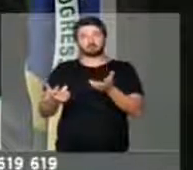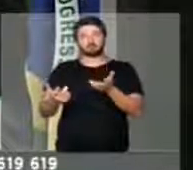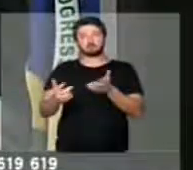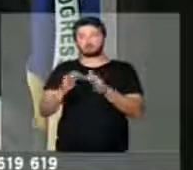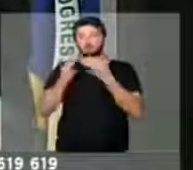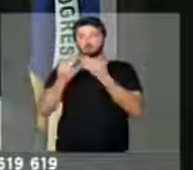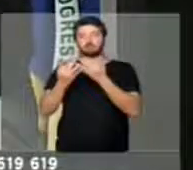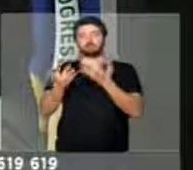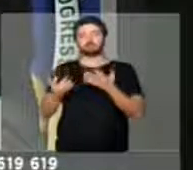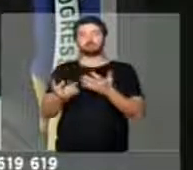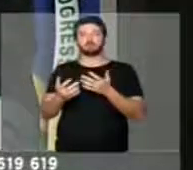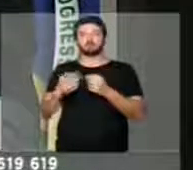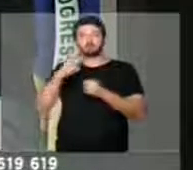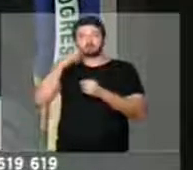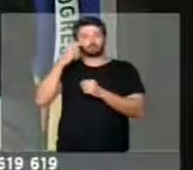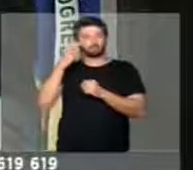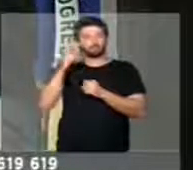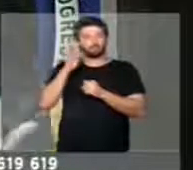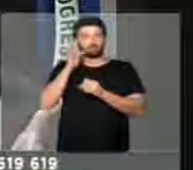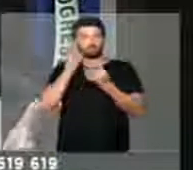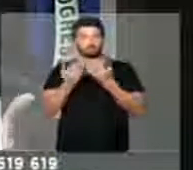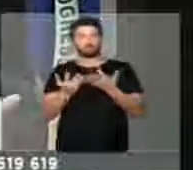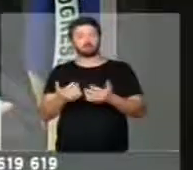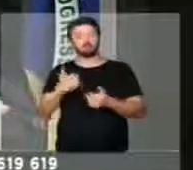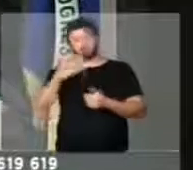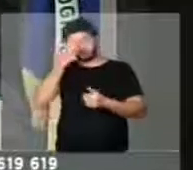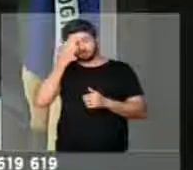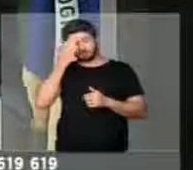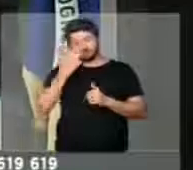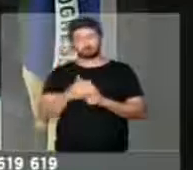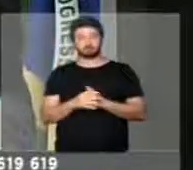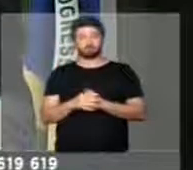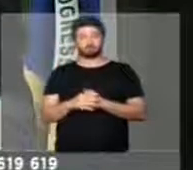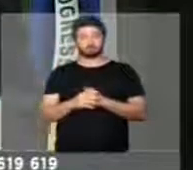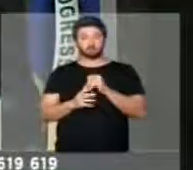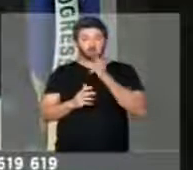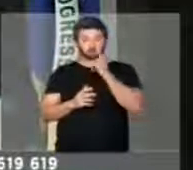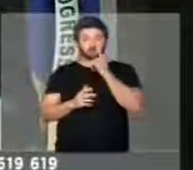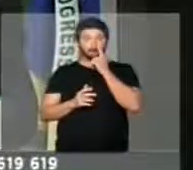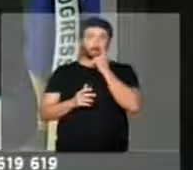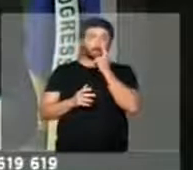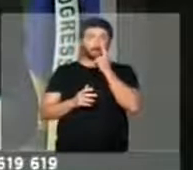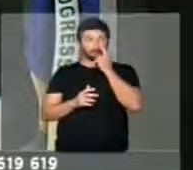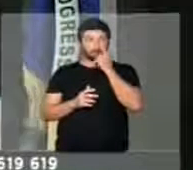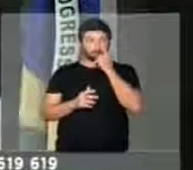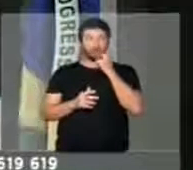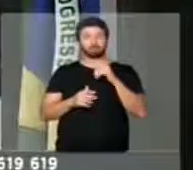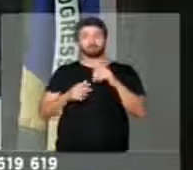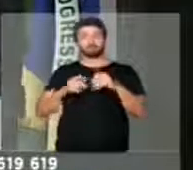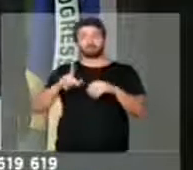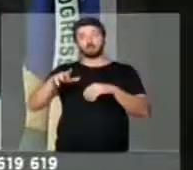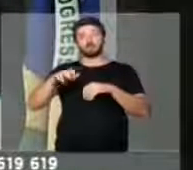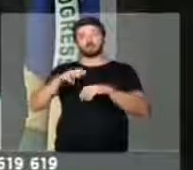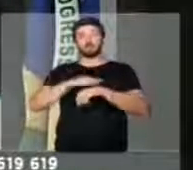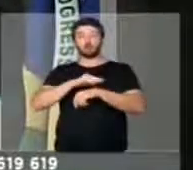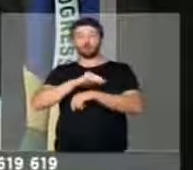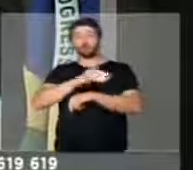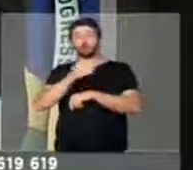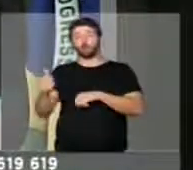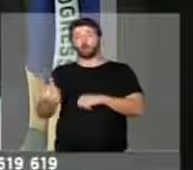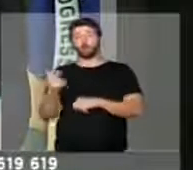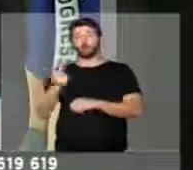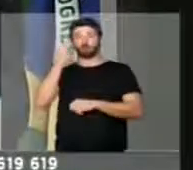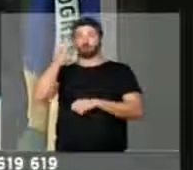suas famílias. Eu sei que mais cedo ou mais tarde a virtude triunfa